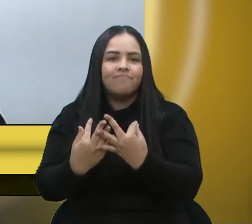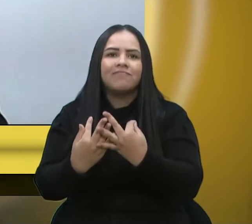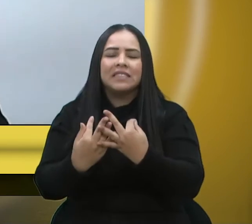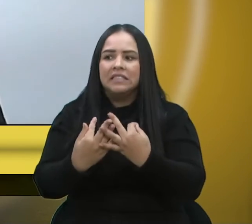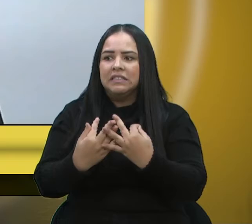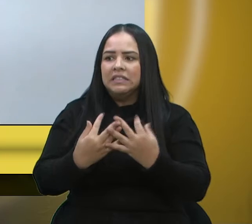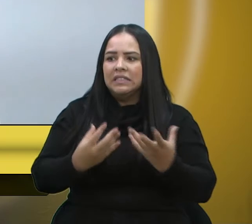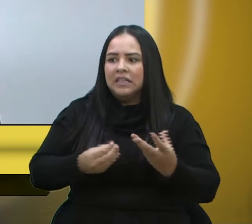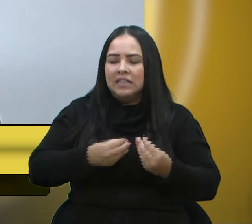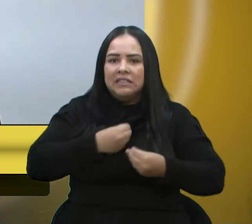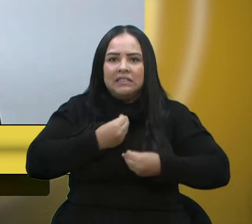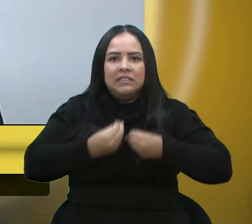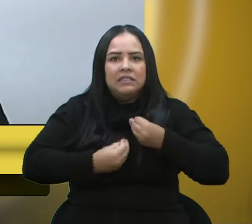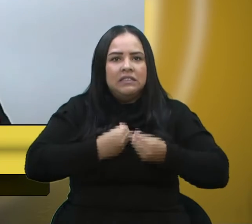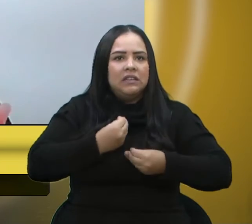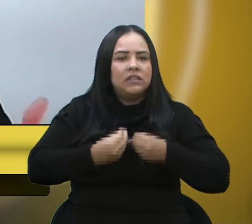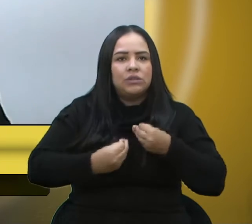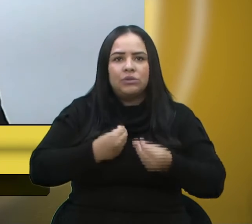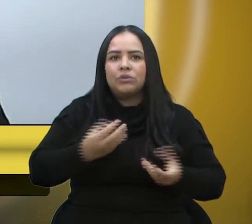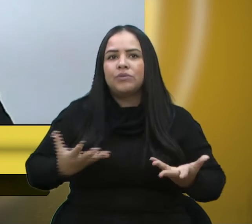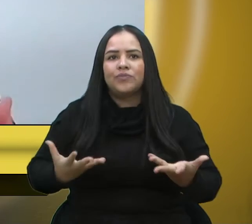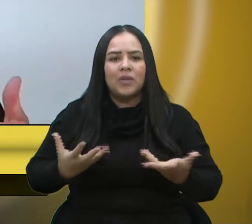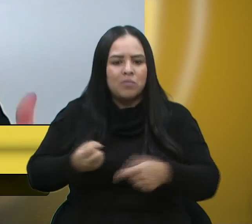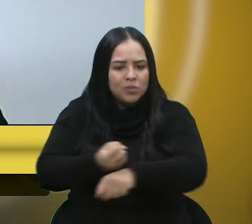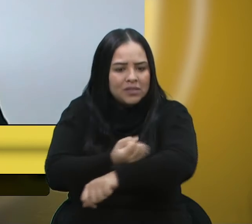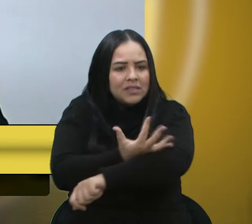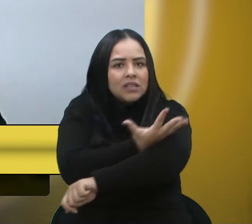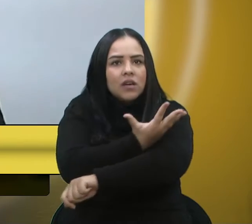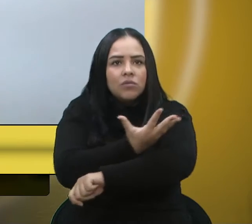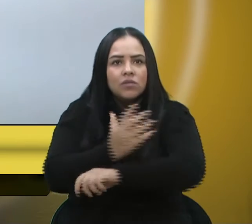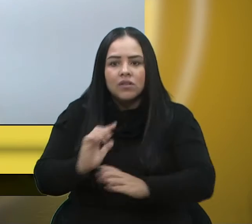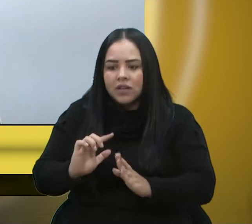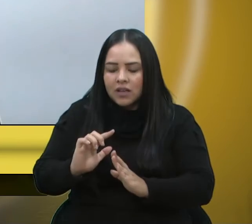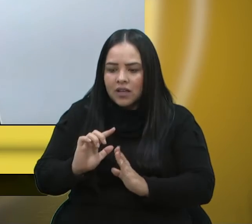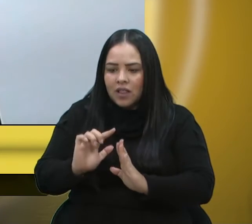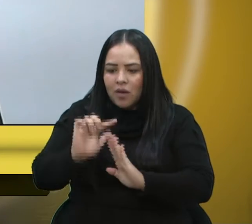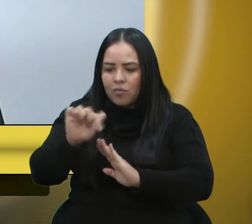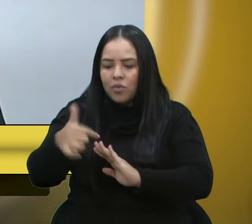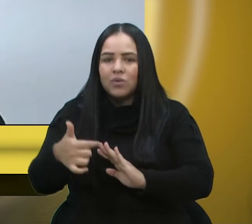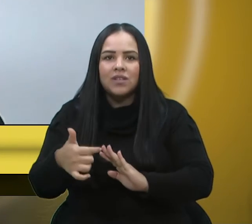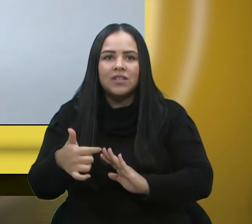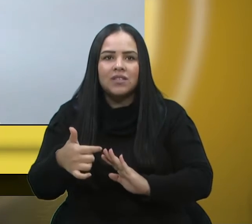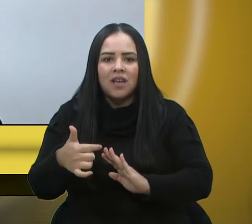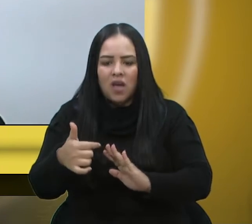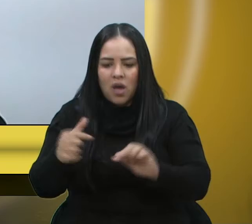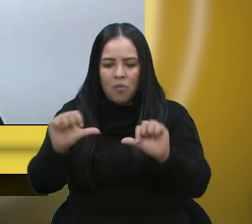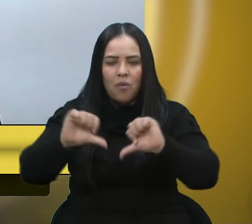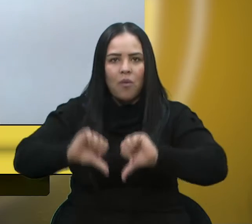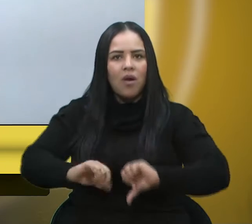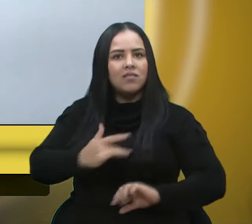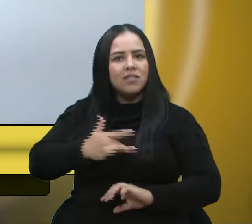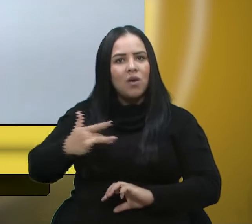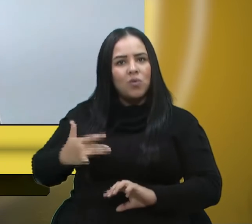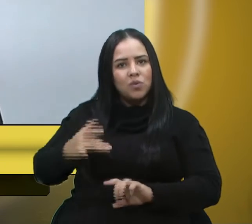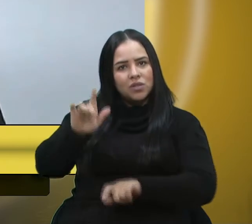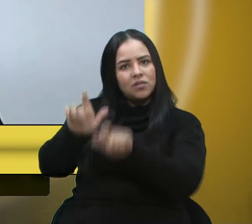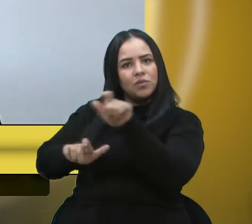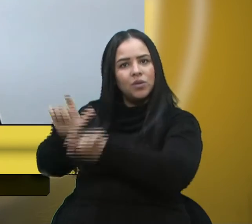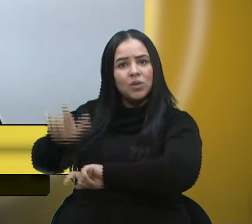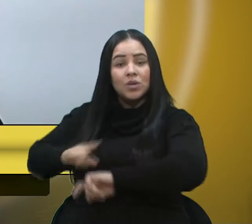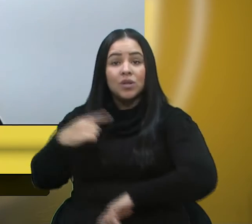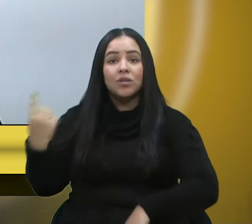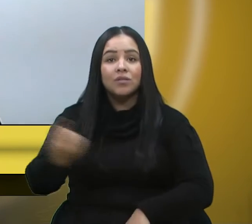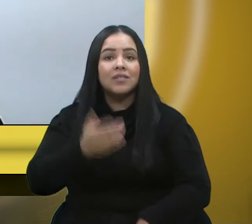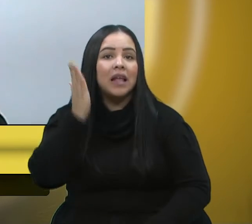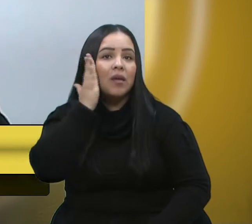estresse emocional e que repercute na saúde das pessoas. E nós sabemos, como foi dito aqui, que as